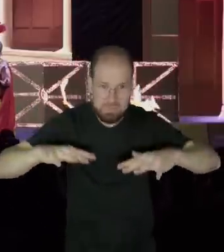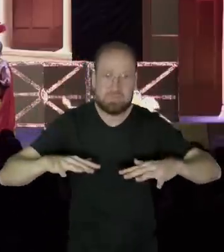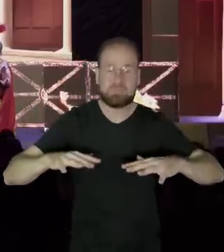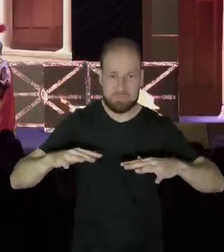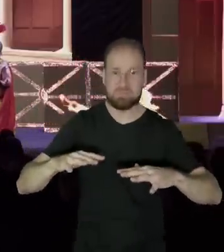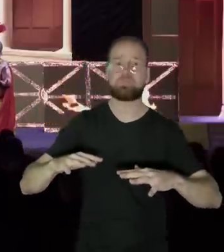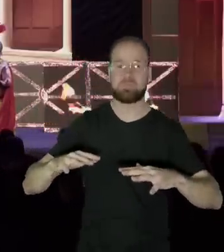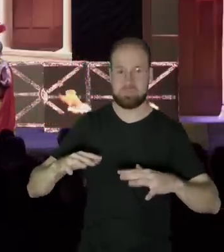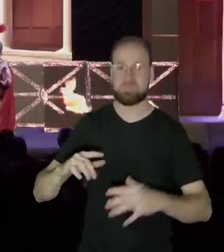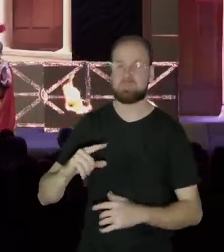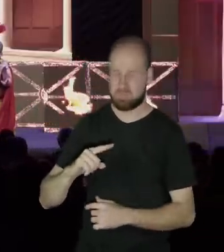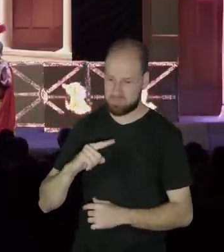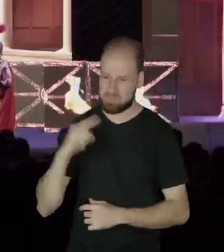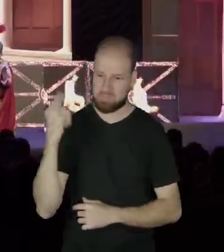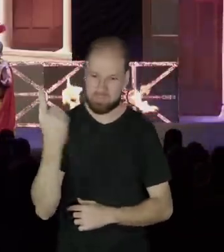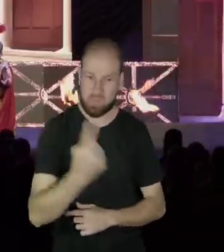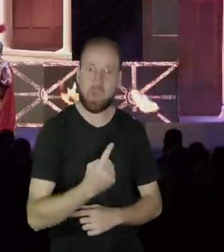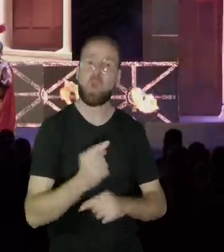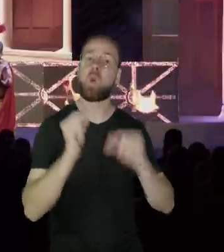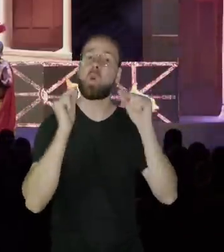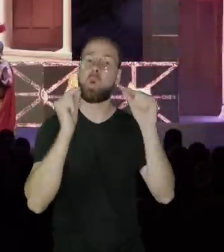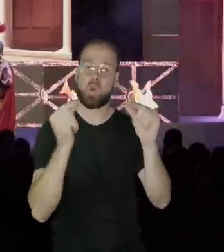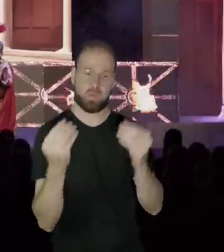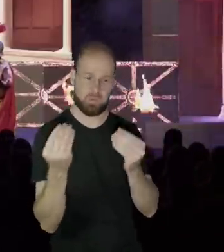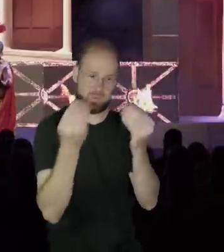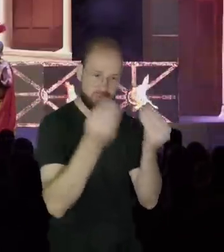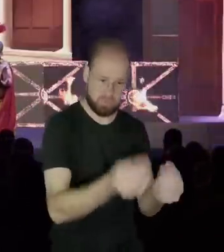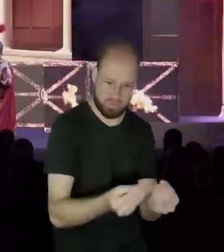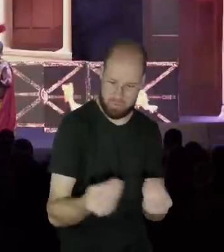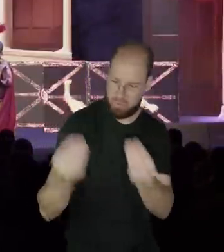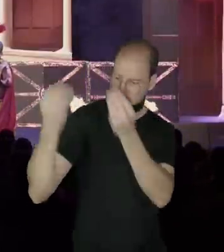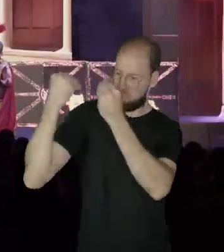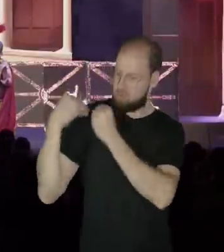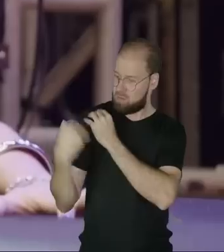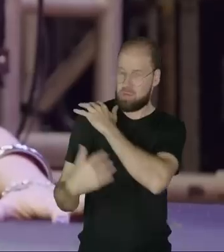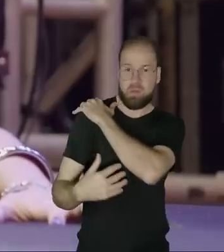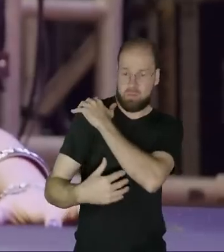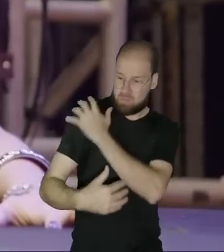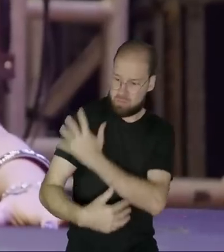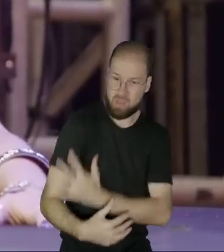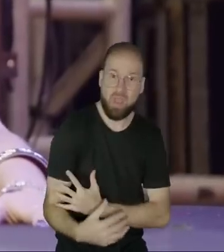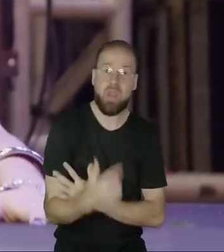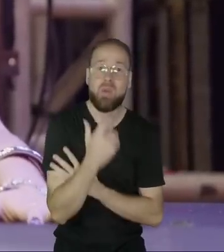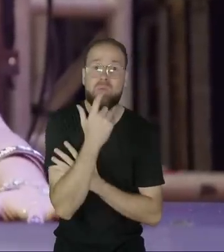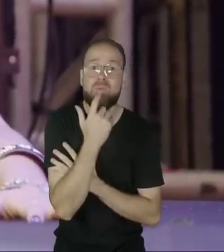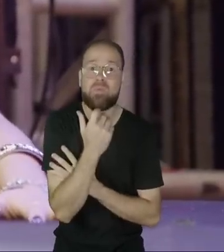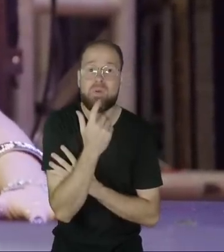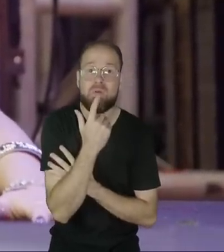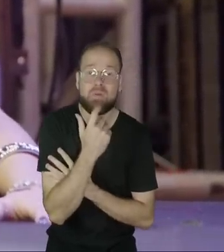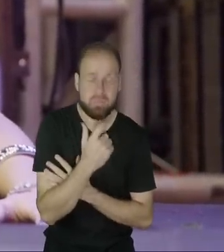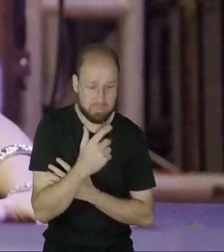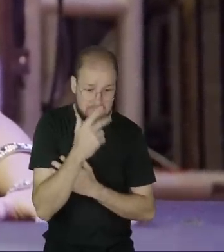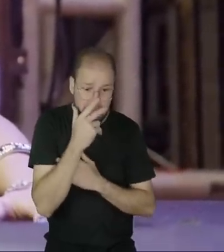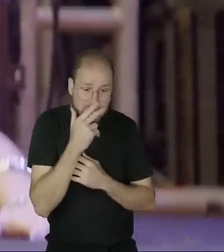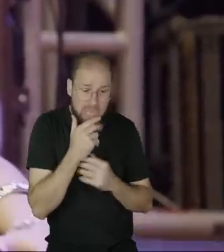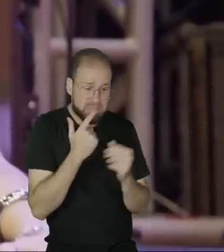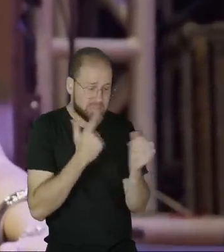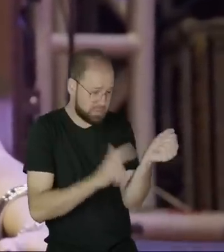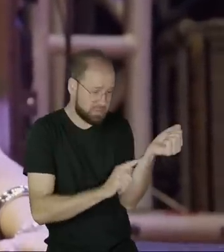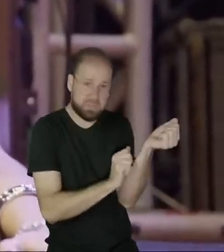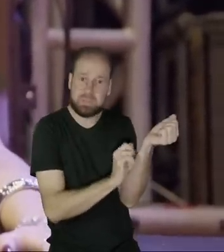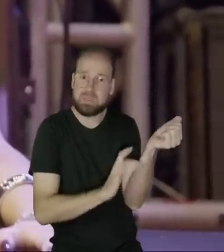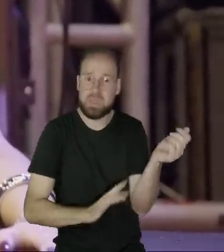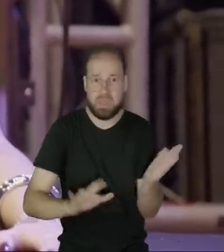Posa-lhe os ombros, o manto vermelho, a servir de manto real.